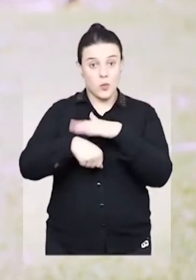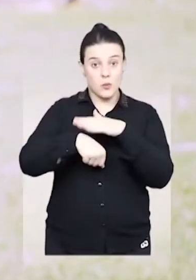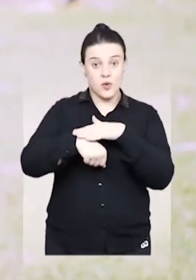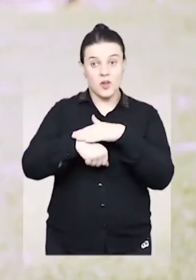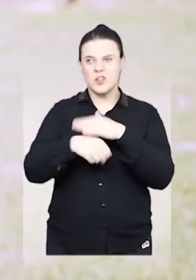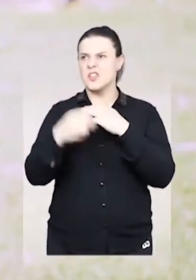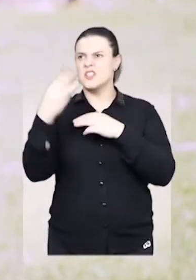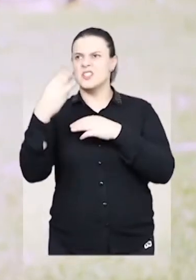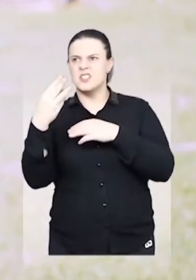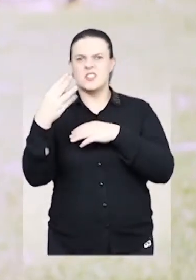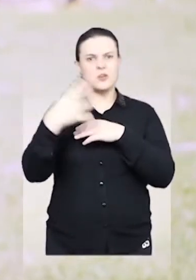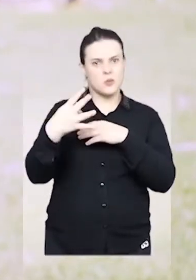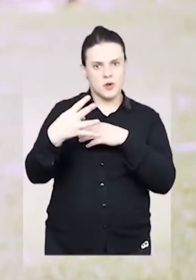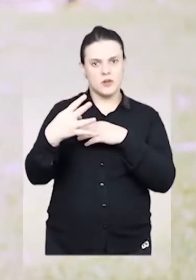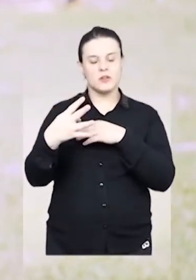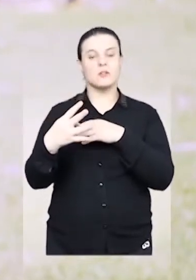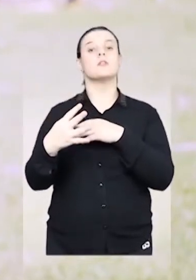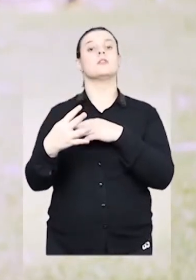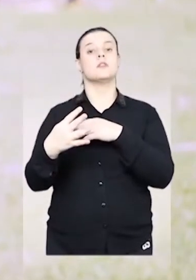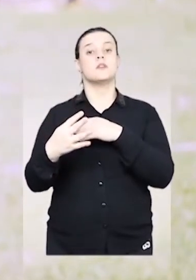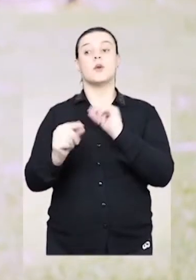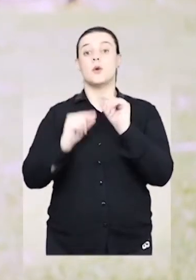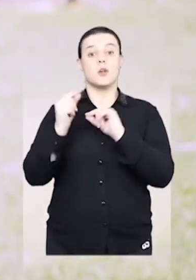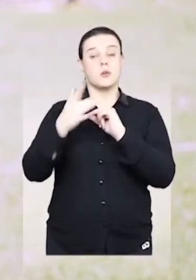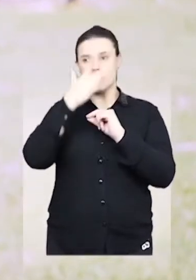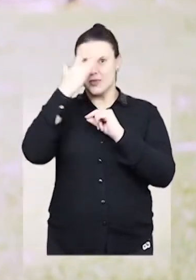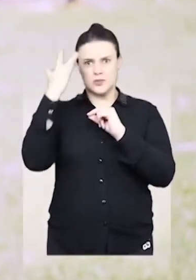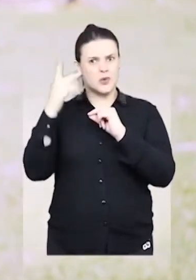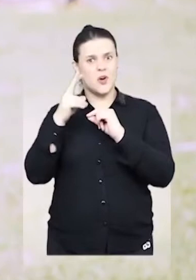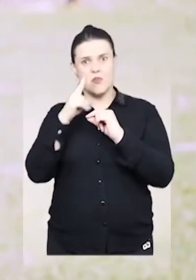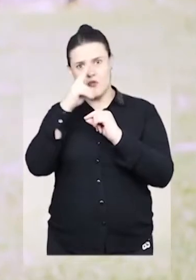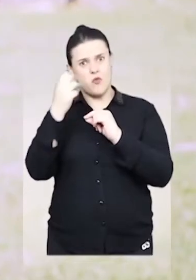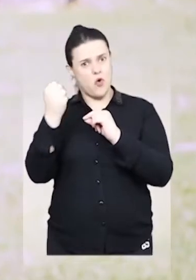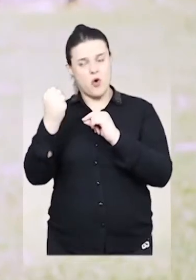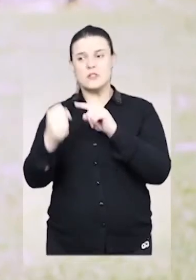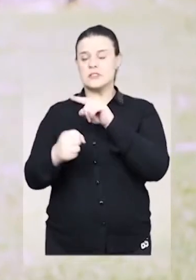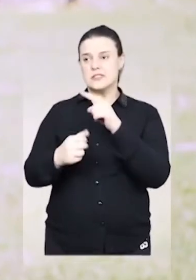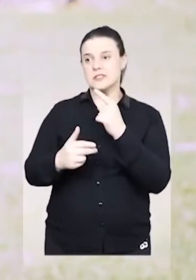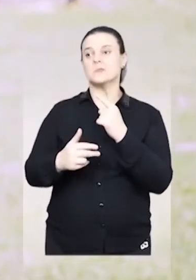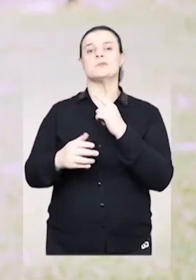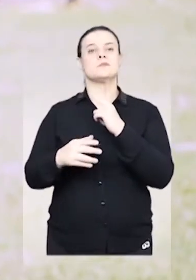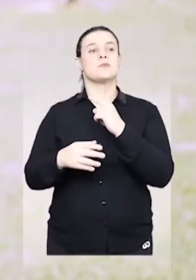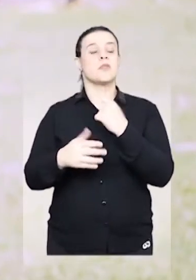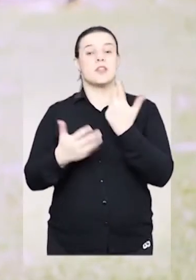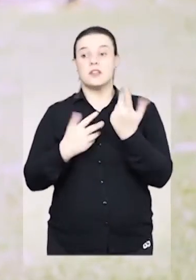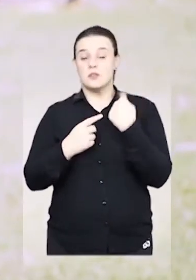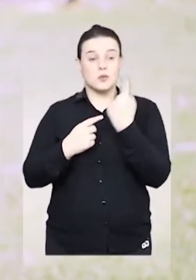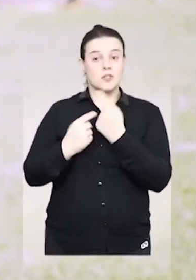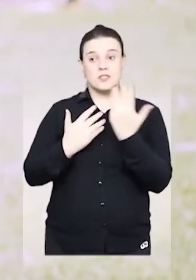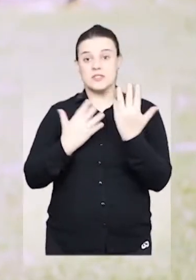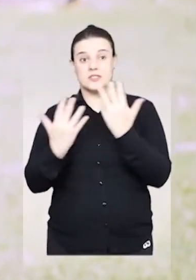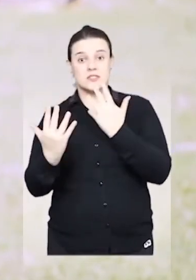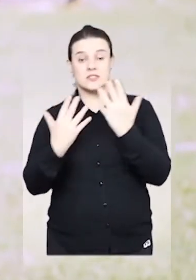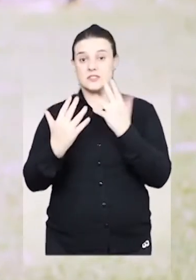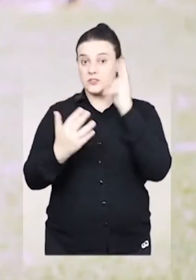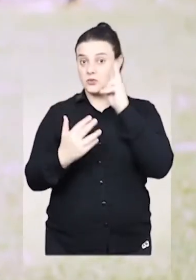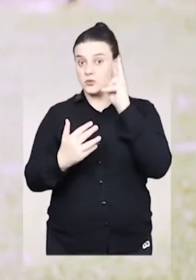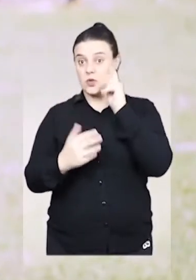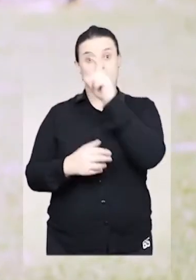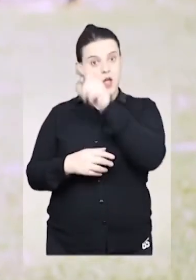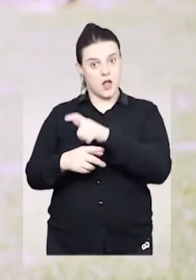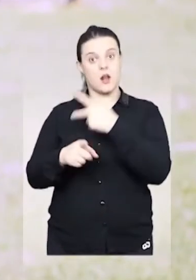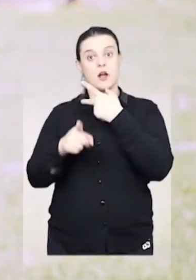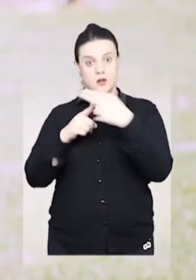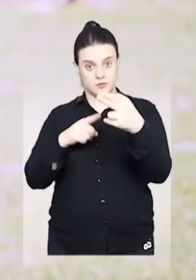acho que estava em terceiro ou quarto. Que são grandes adversários, pessoas que atiram muito, que fazem parte da história. Inclusive ela